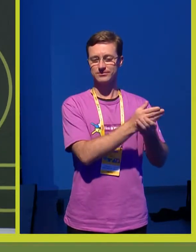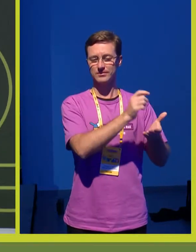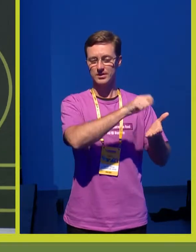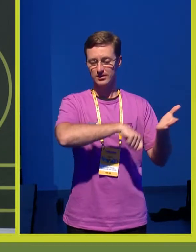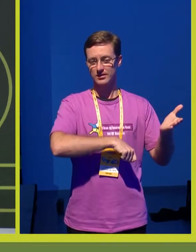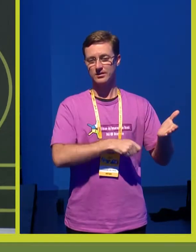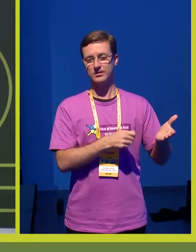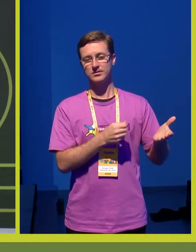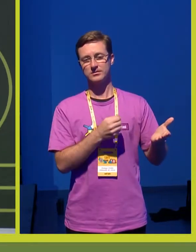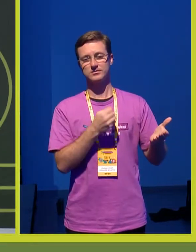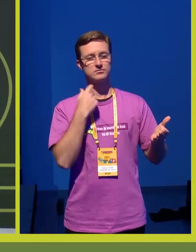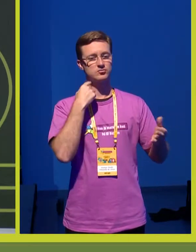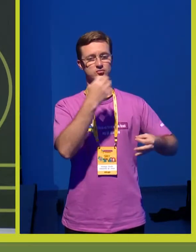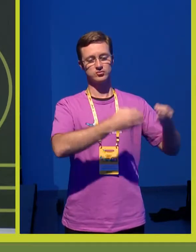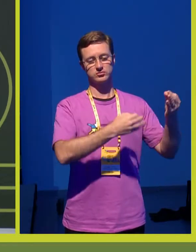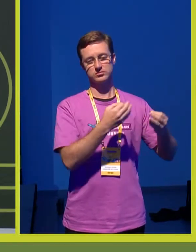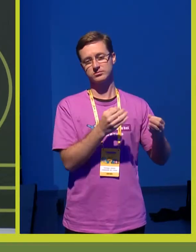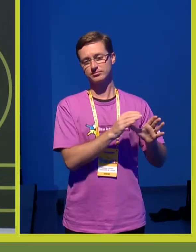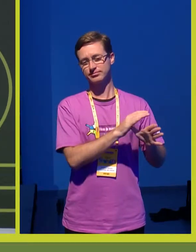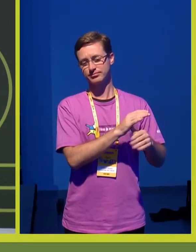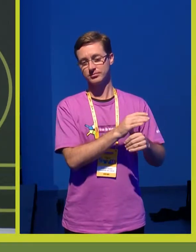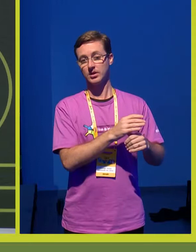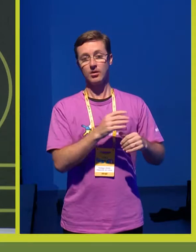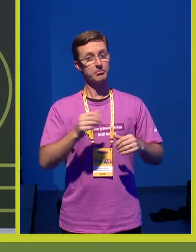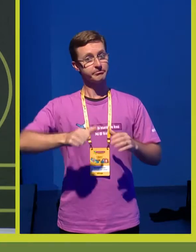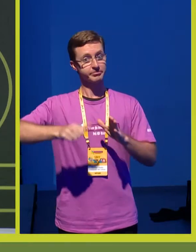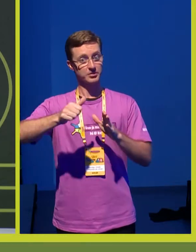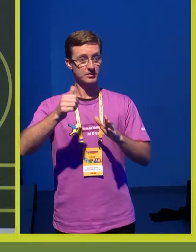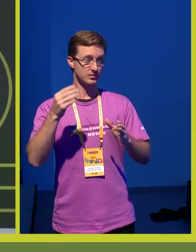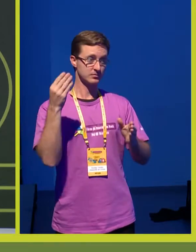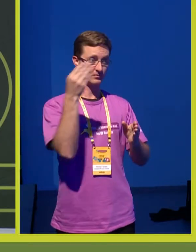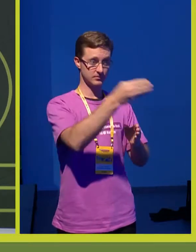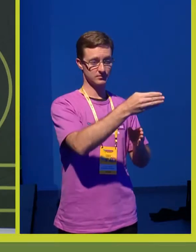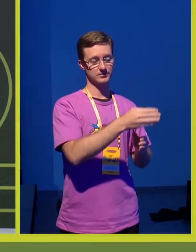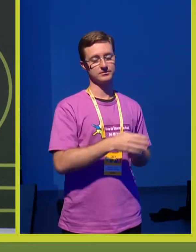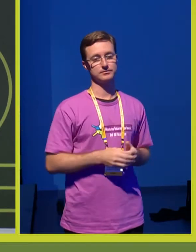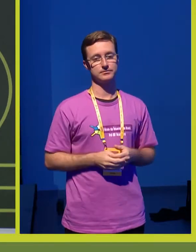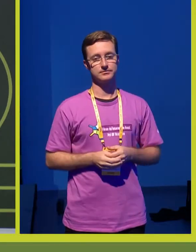pensamento deve ser sempre mesmo correr para um juiz e pedir autorização